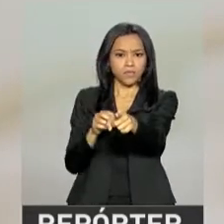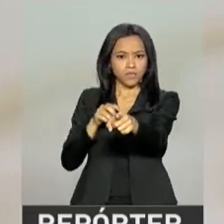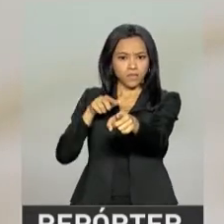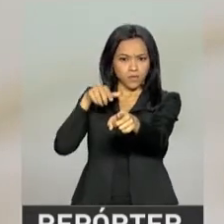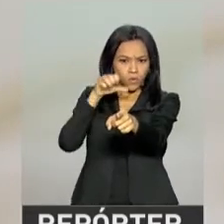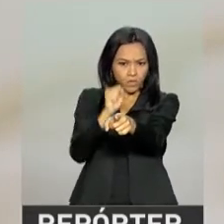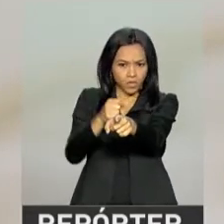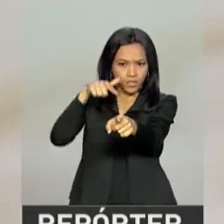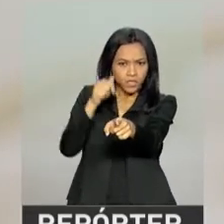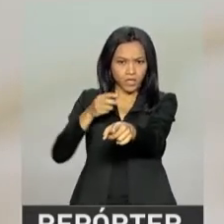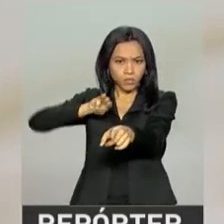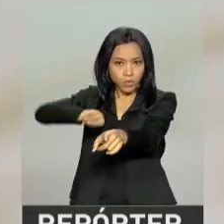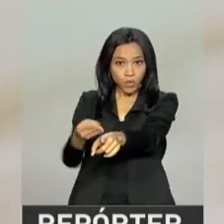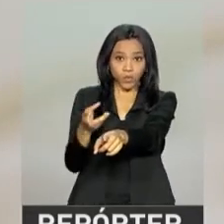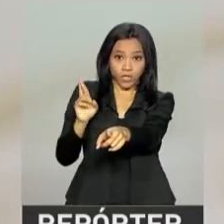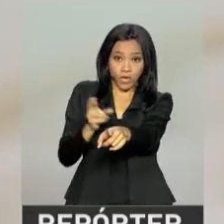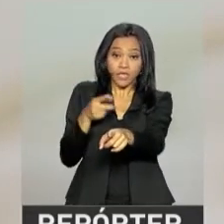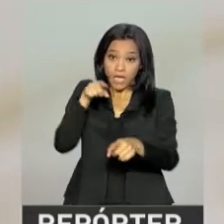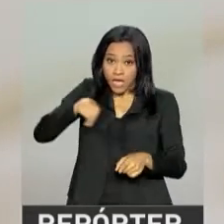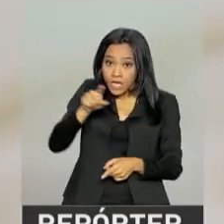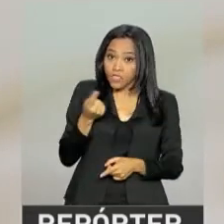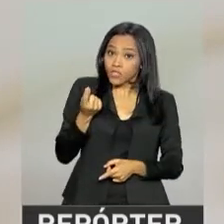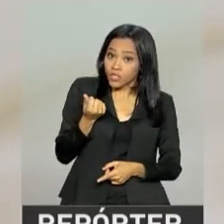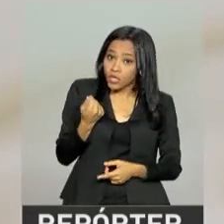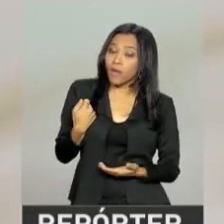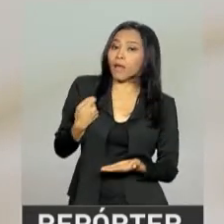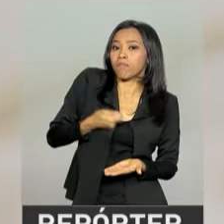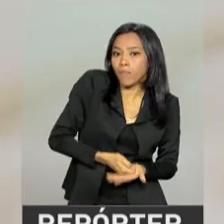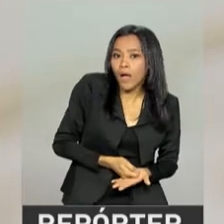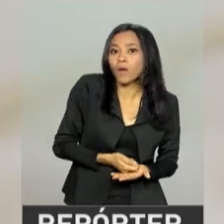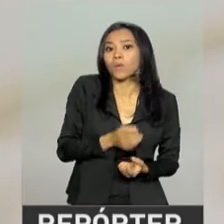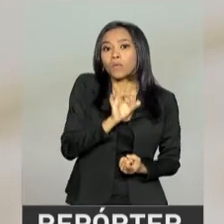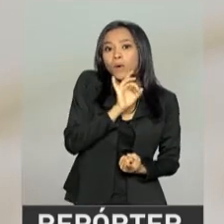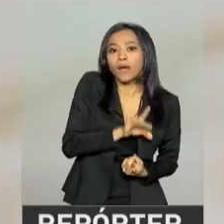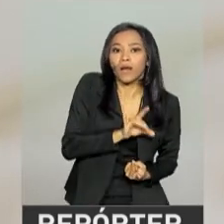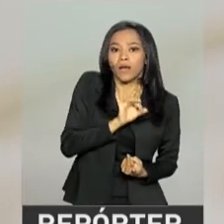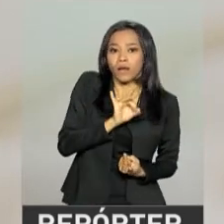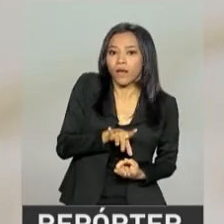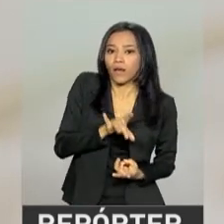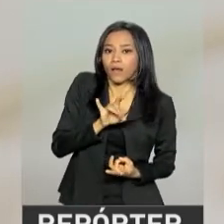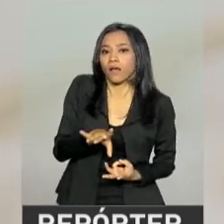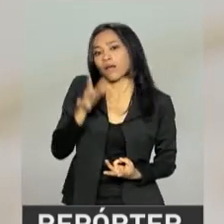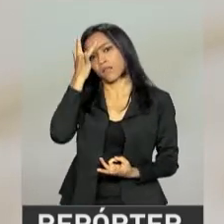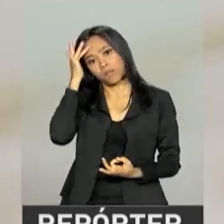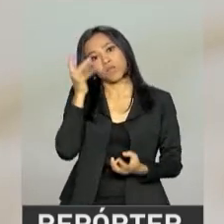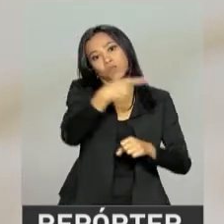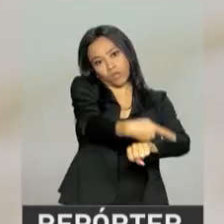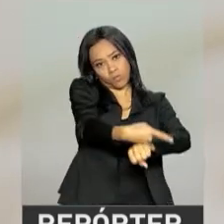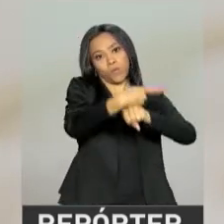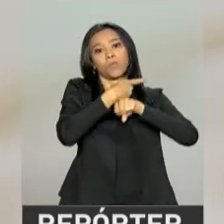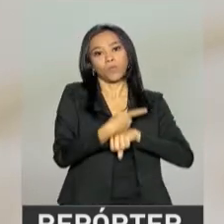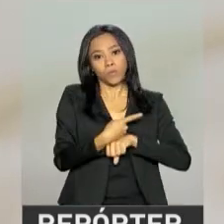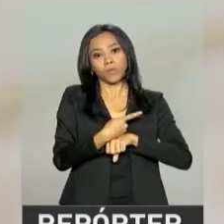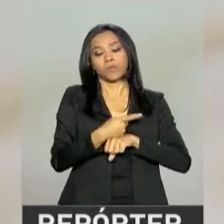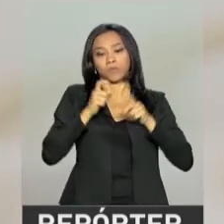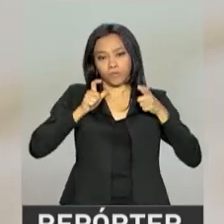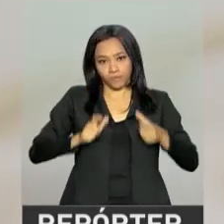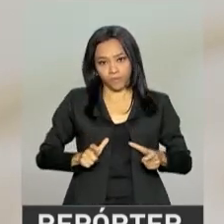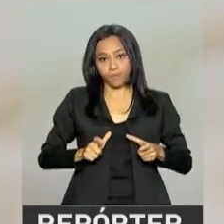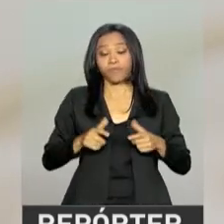reais os recursos são pagos conforme o atendimento prestado pelas entidades e o número de atendidos